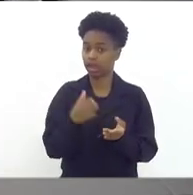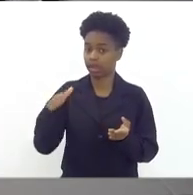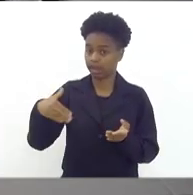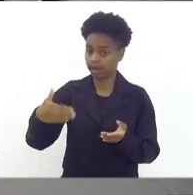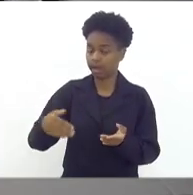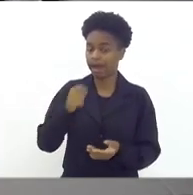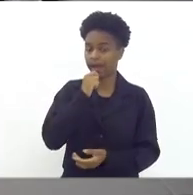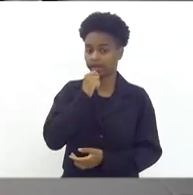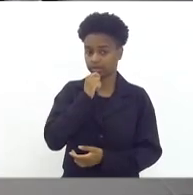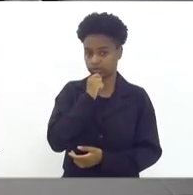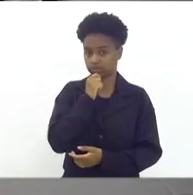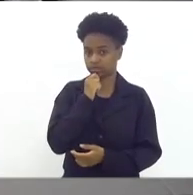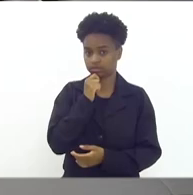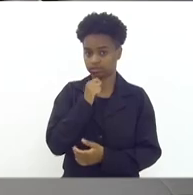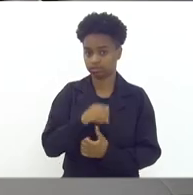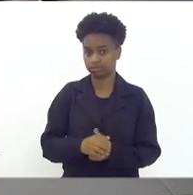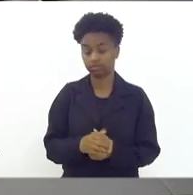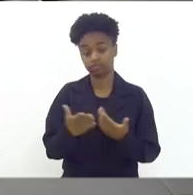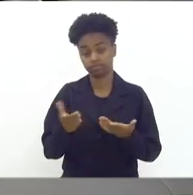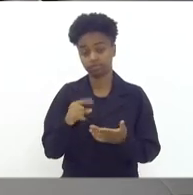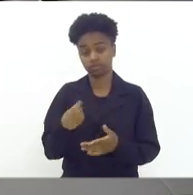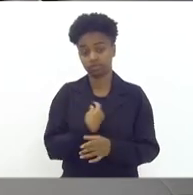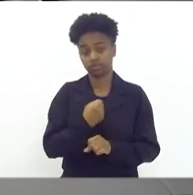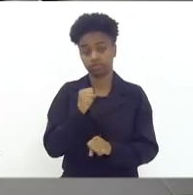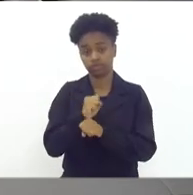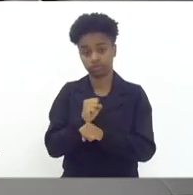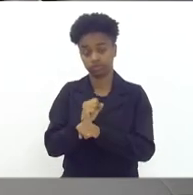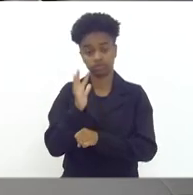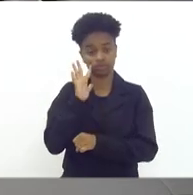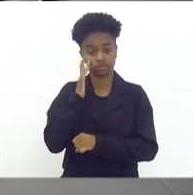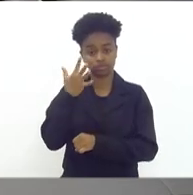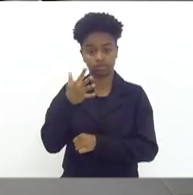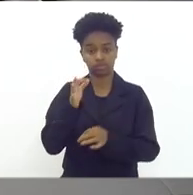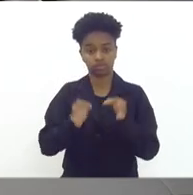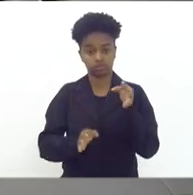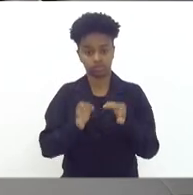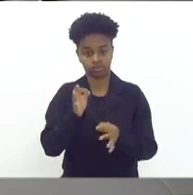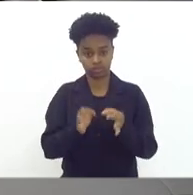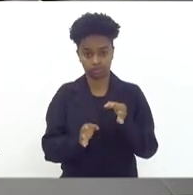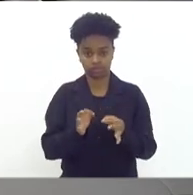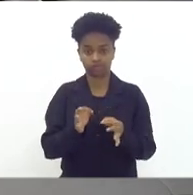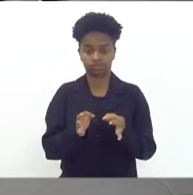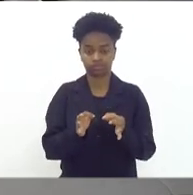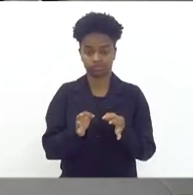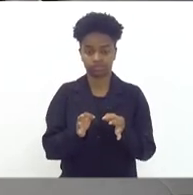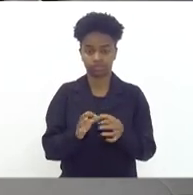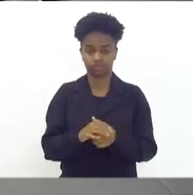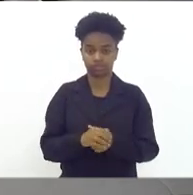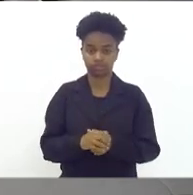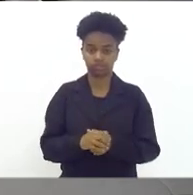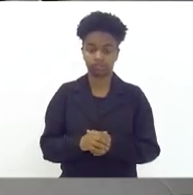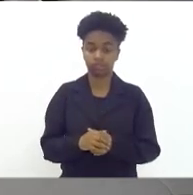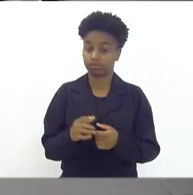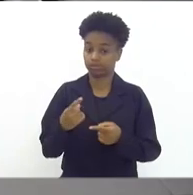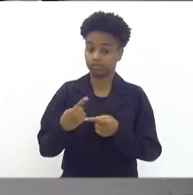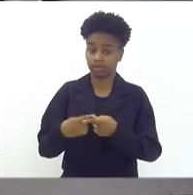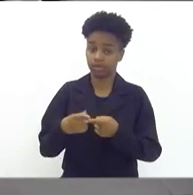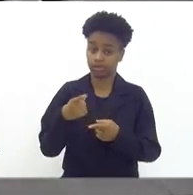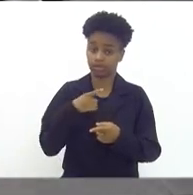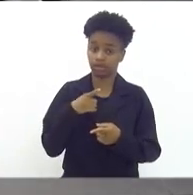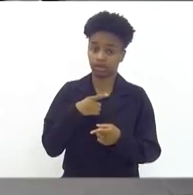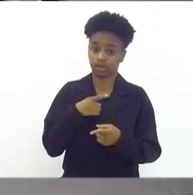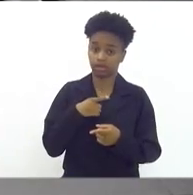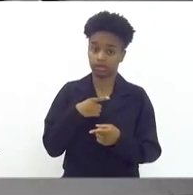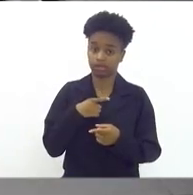tá em andamento e aguardando a decisão judicial que foi houve esse recursos